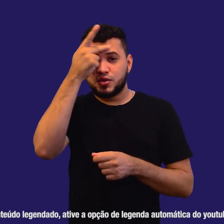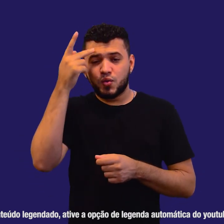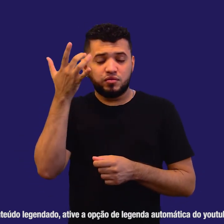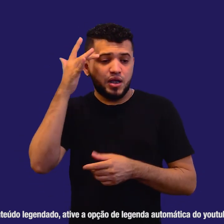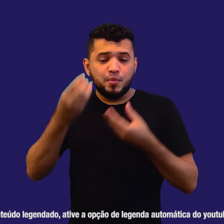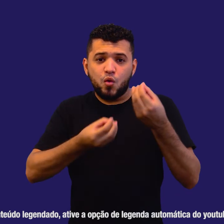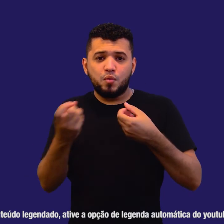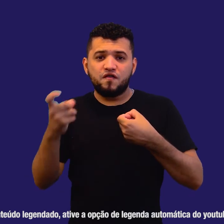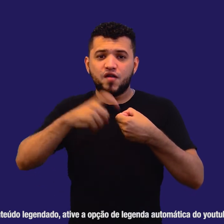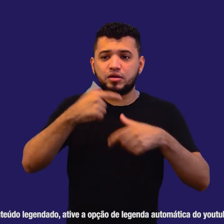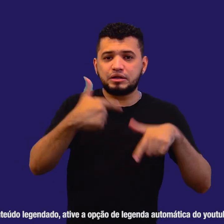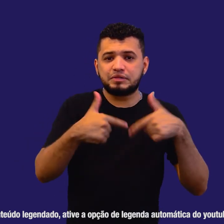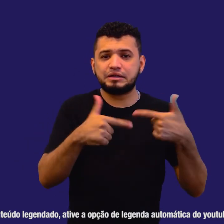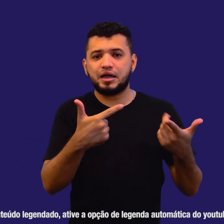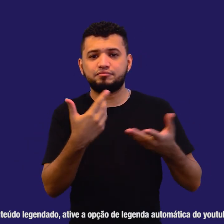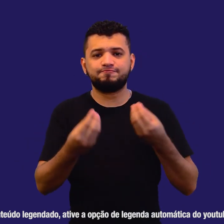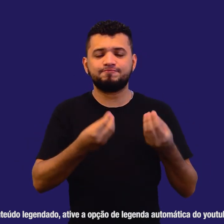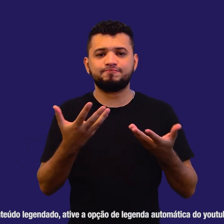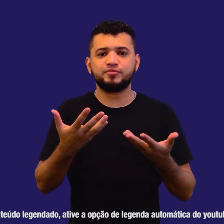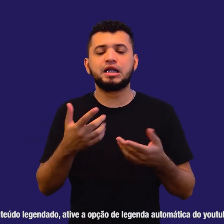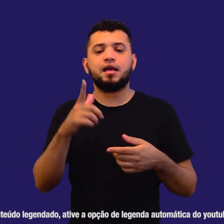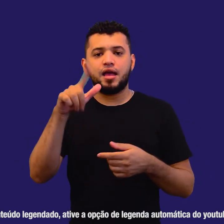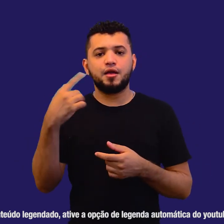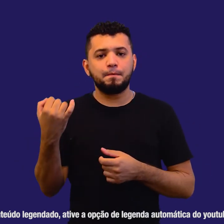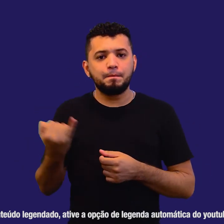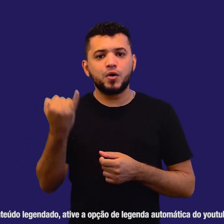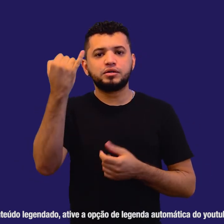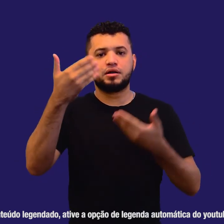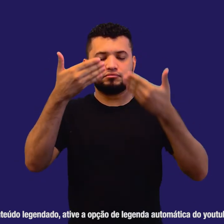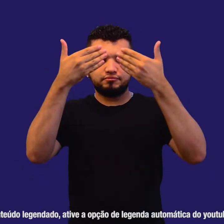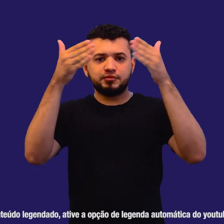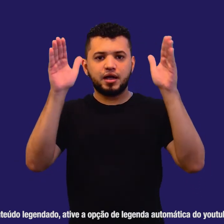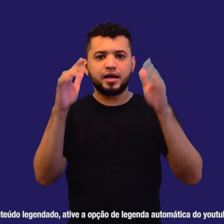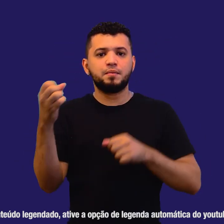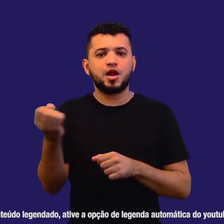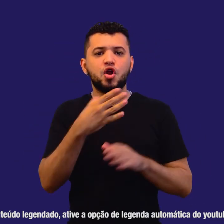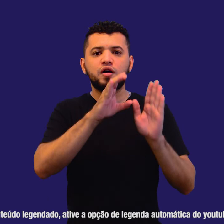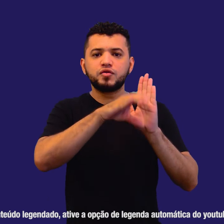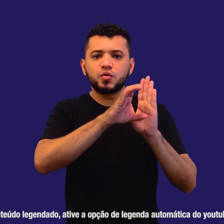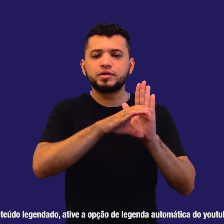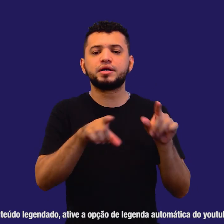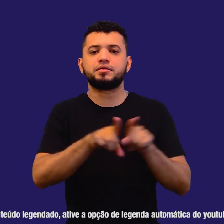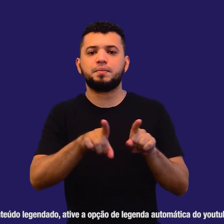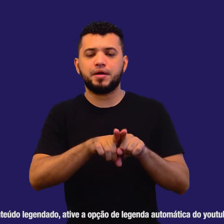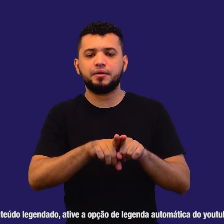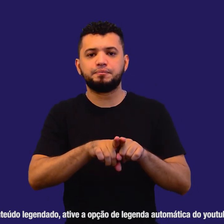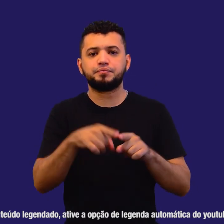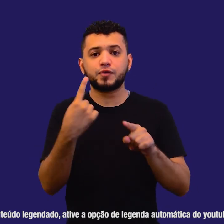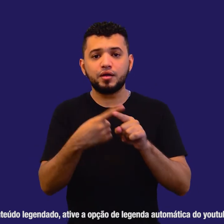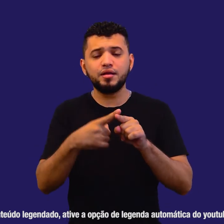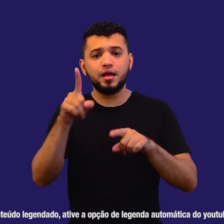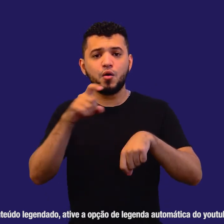que volta para o negócio. Então é importante realmente estar aberto e aberta para novos conceitos, né? Justamente porque